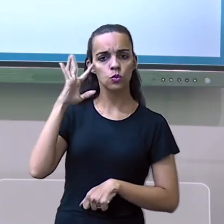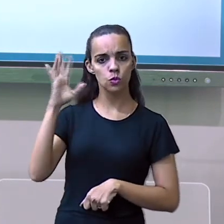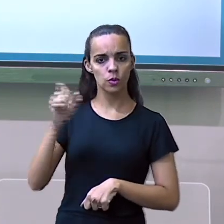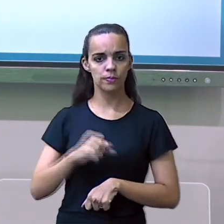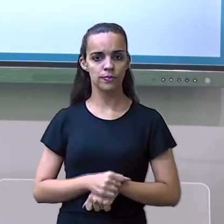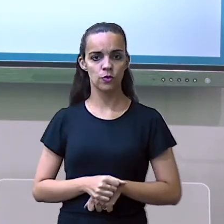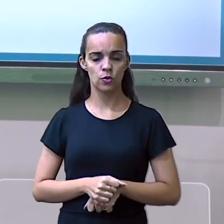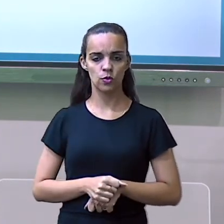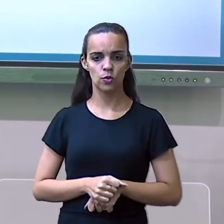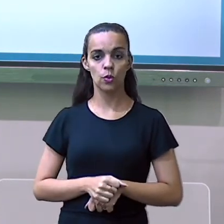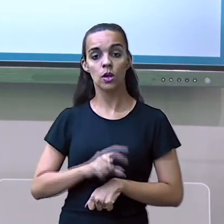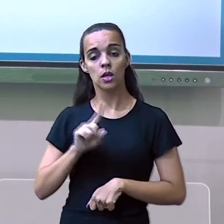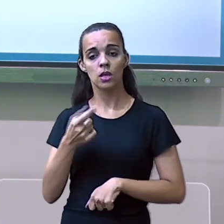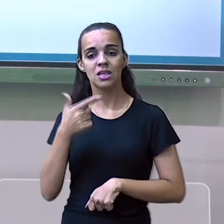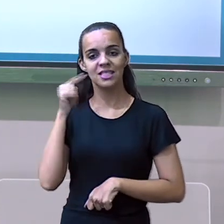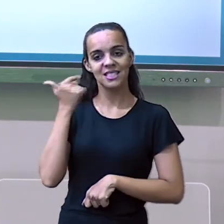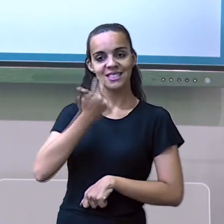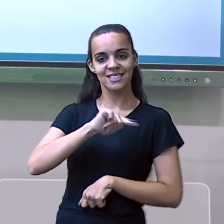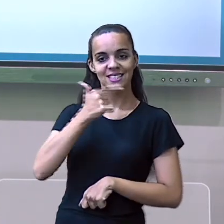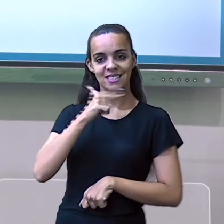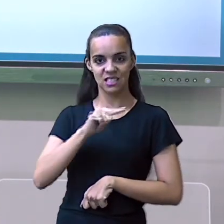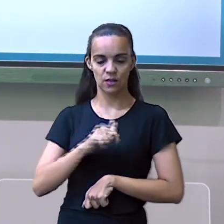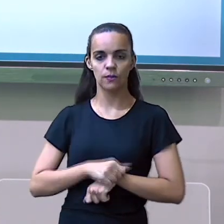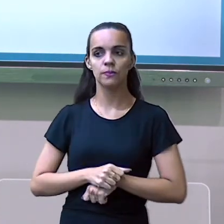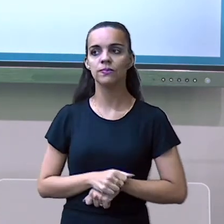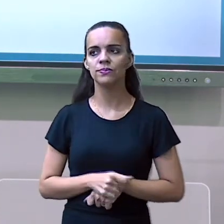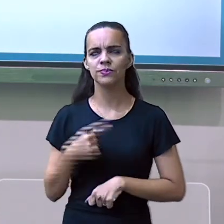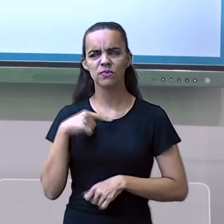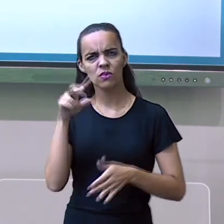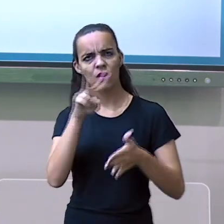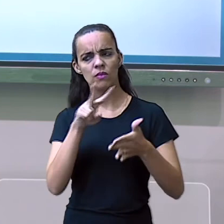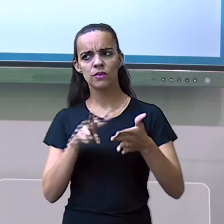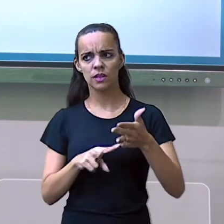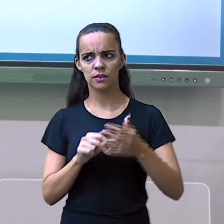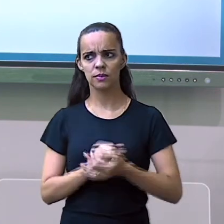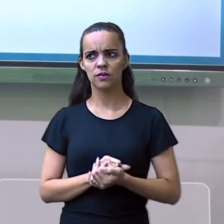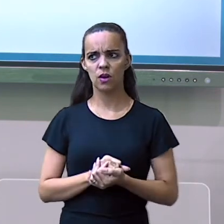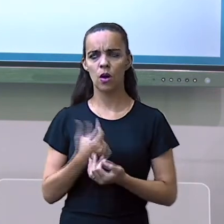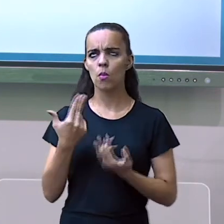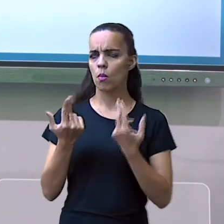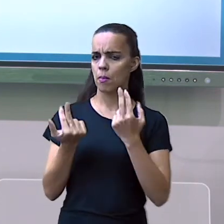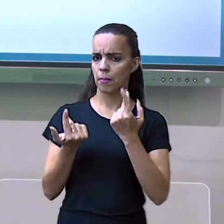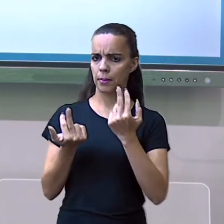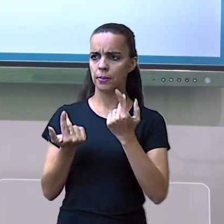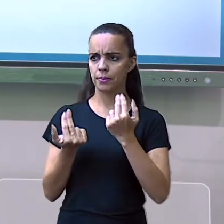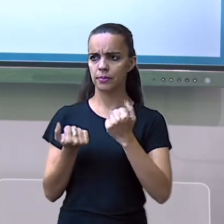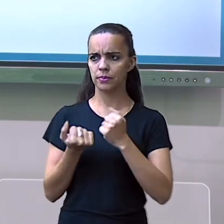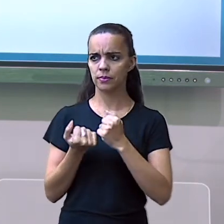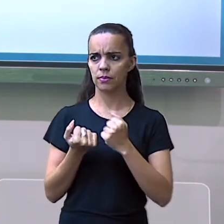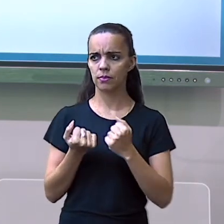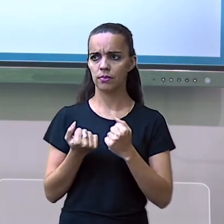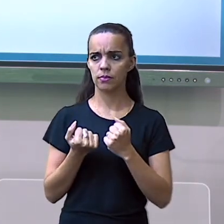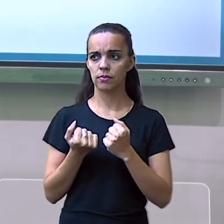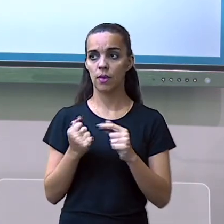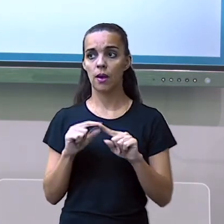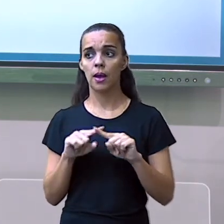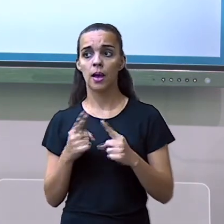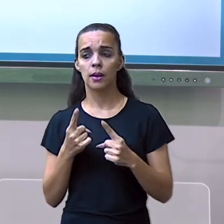e risonho. Você lê da mesma forma as